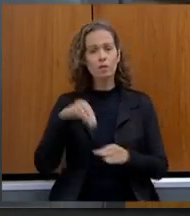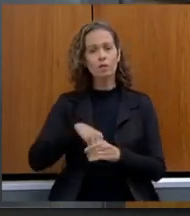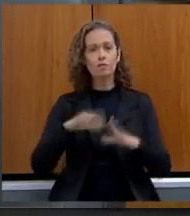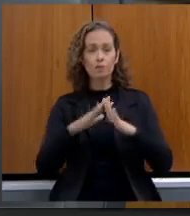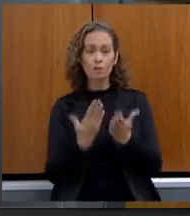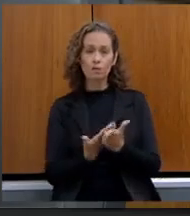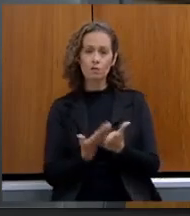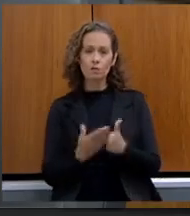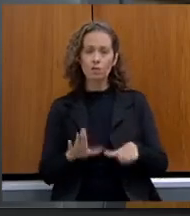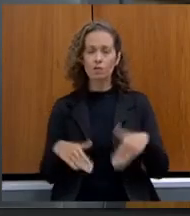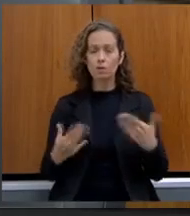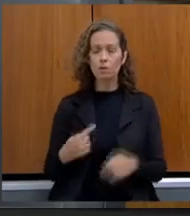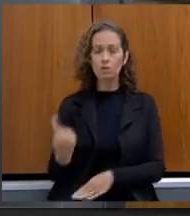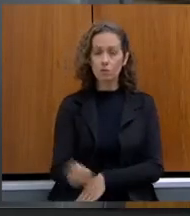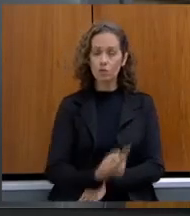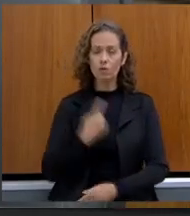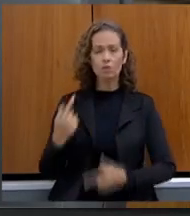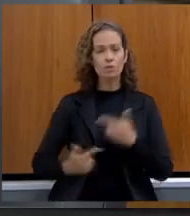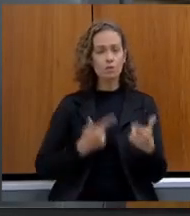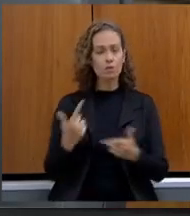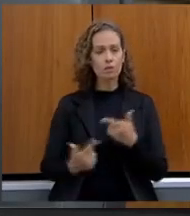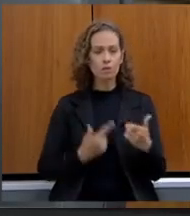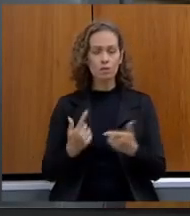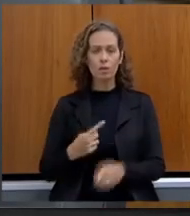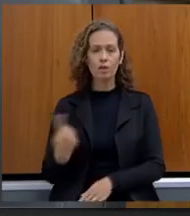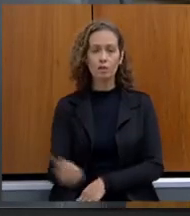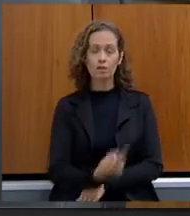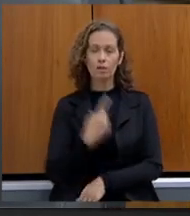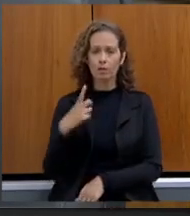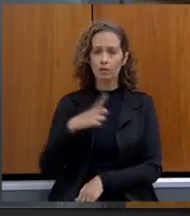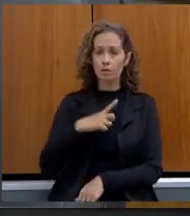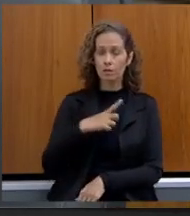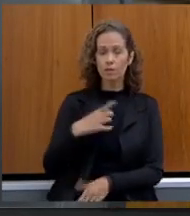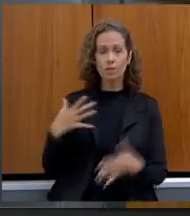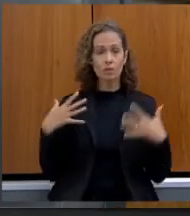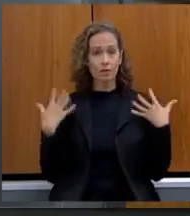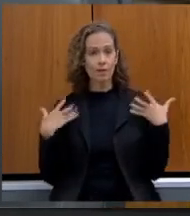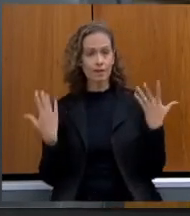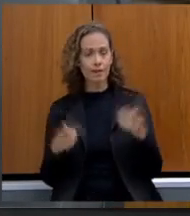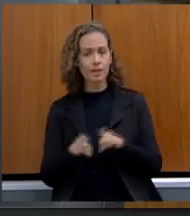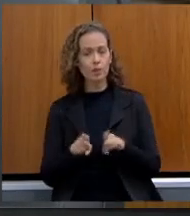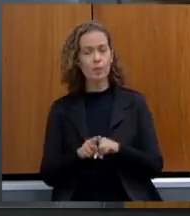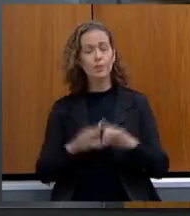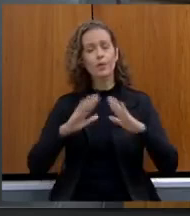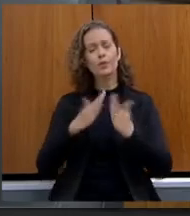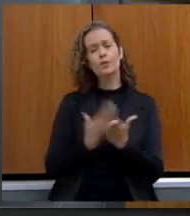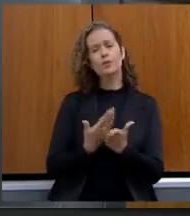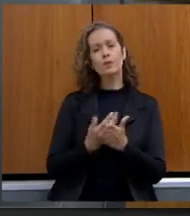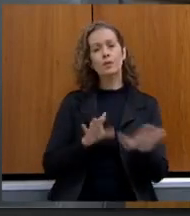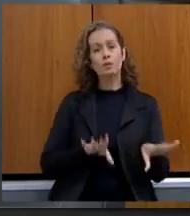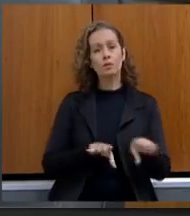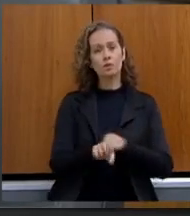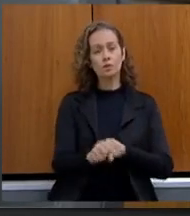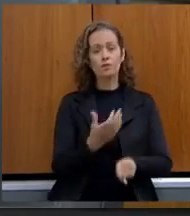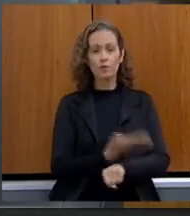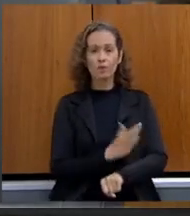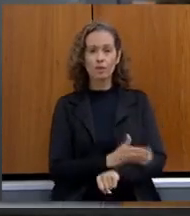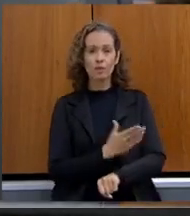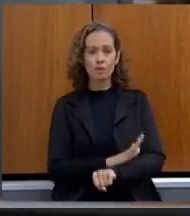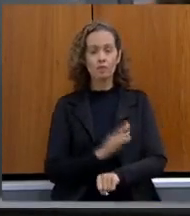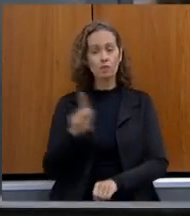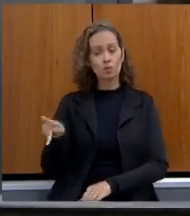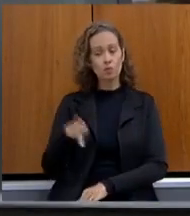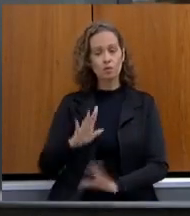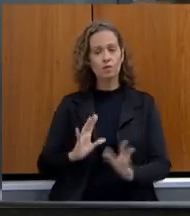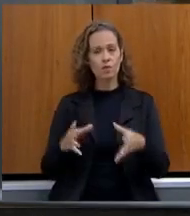então estamos aí com o trabalho que a gente tem bastante e alegria a escola de formação de professores a quem é o